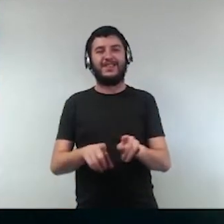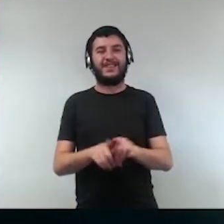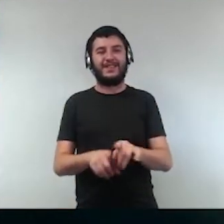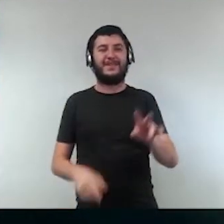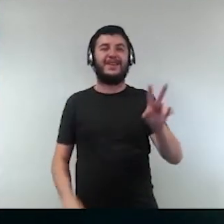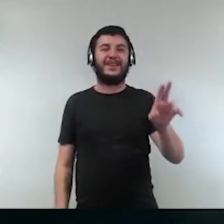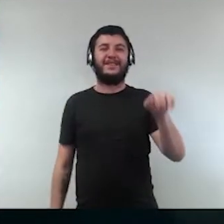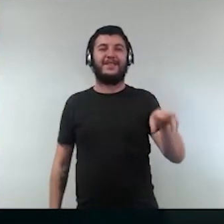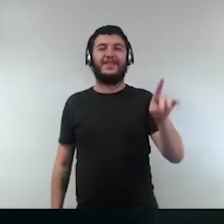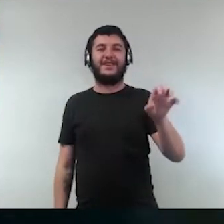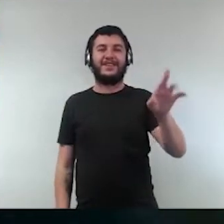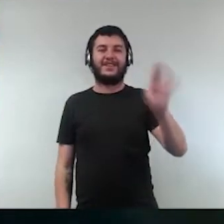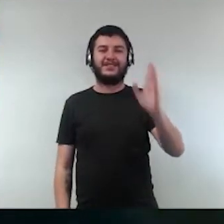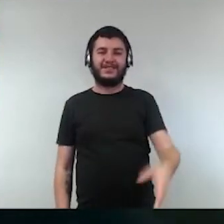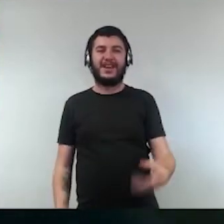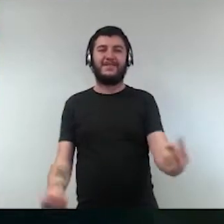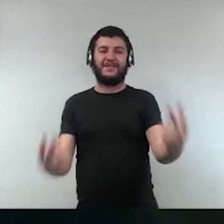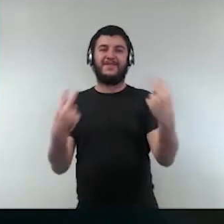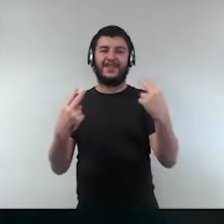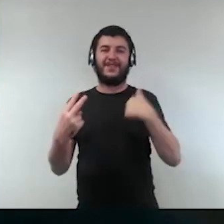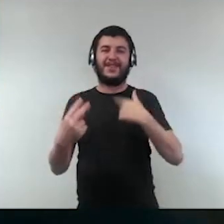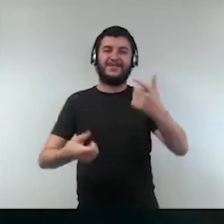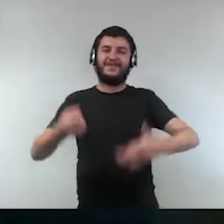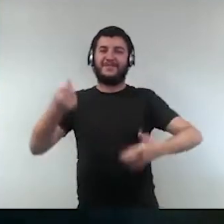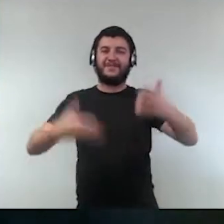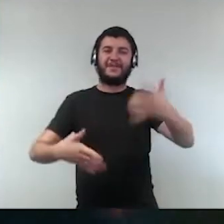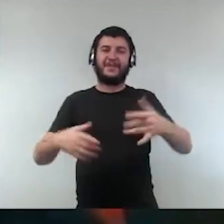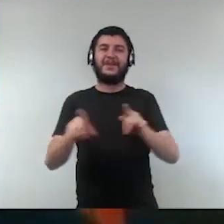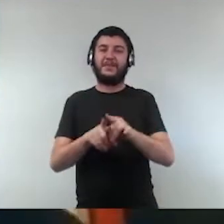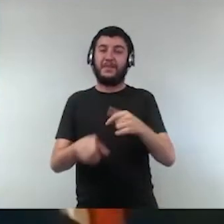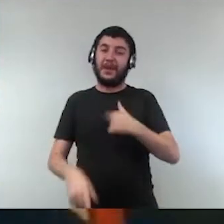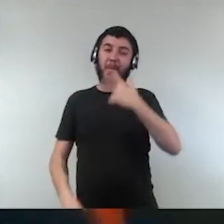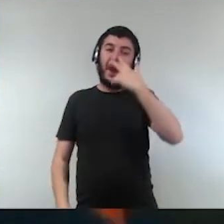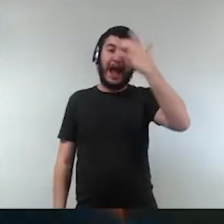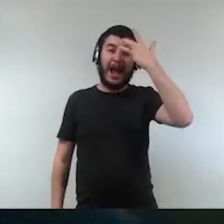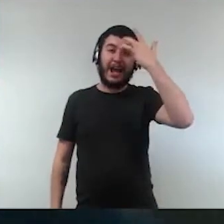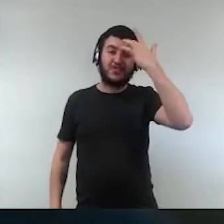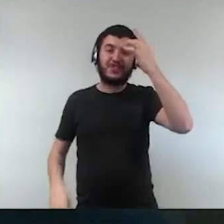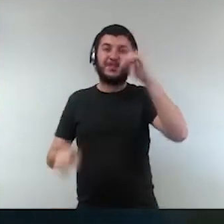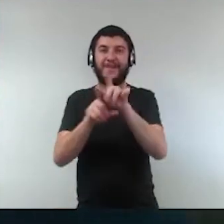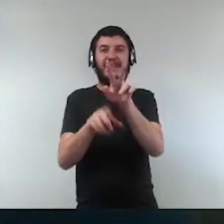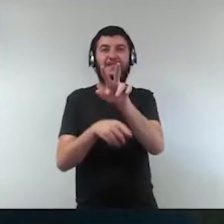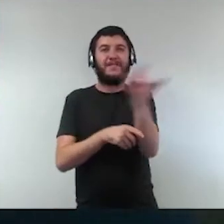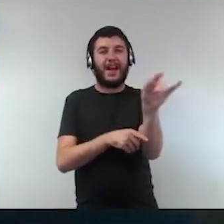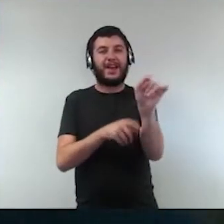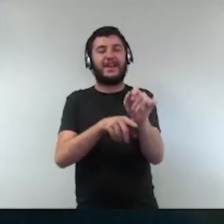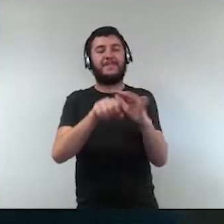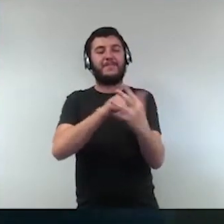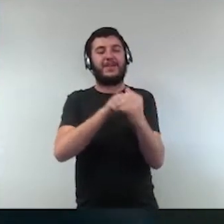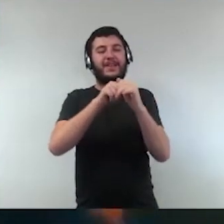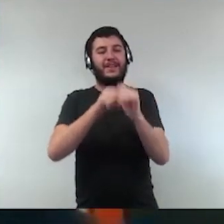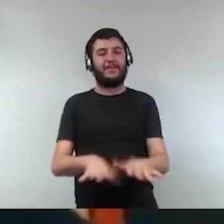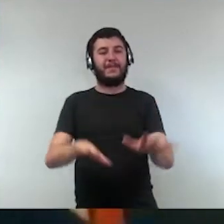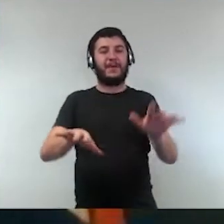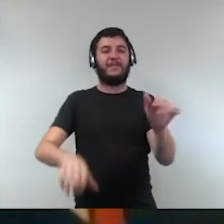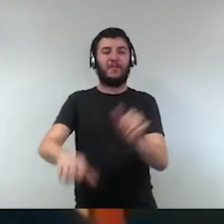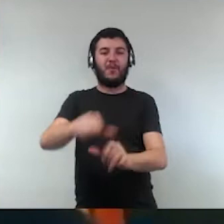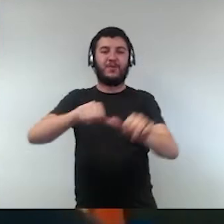Eu acho que essa pandemia vai mudar o modo como a gente percebe a relação do juiz com a prova